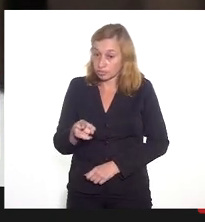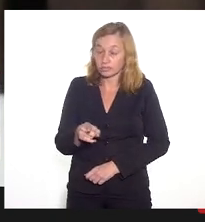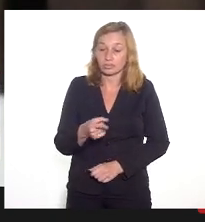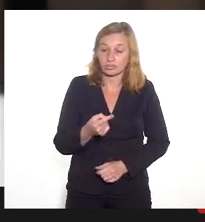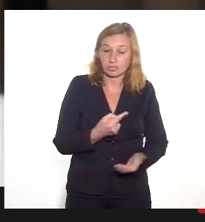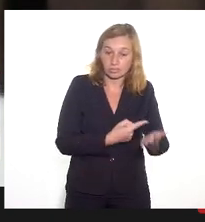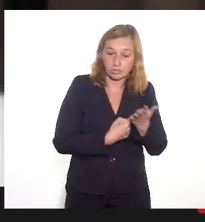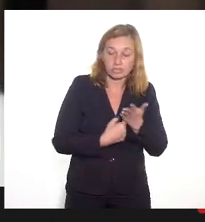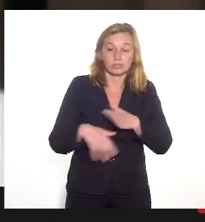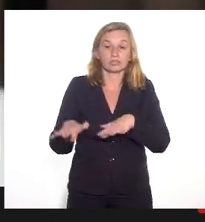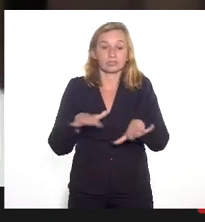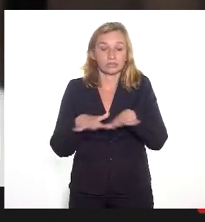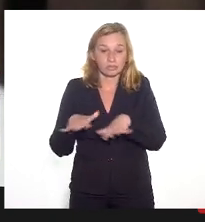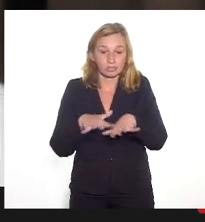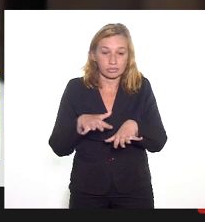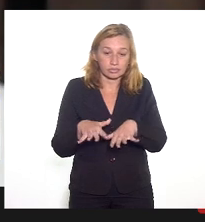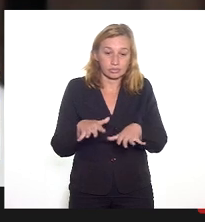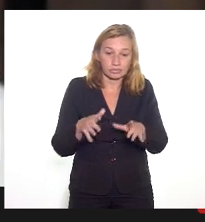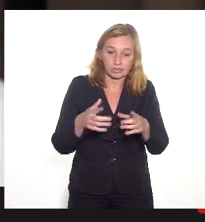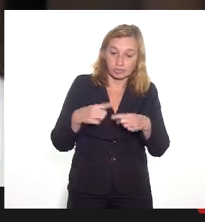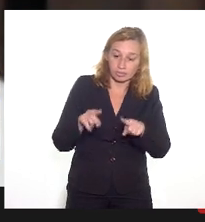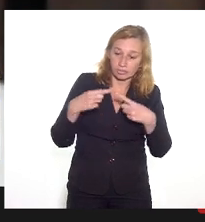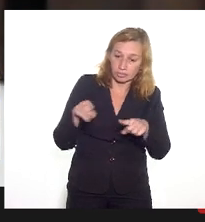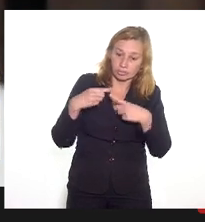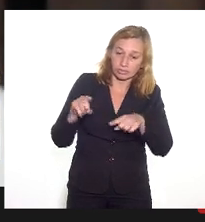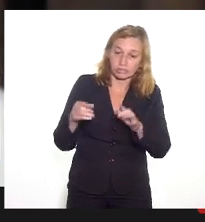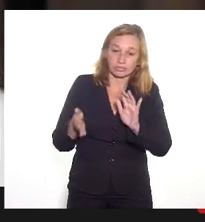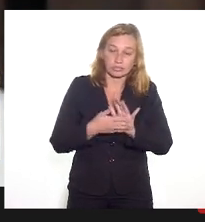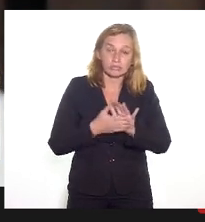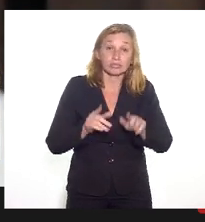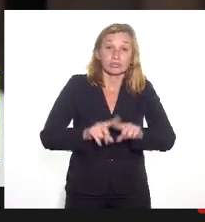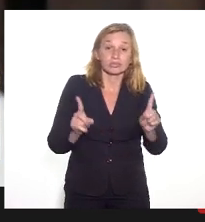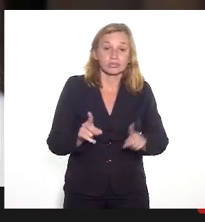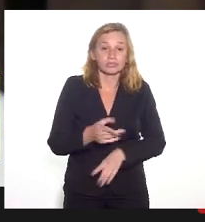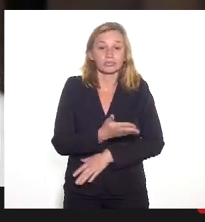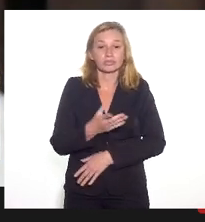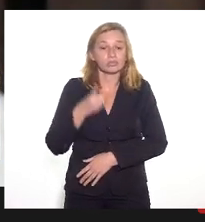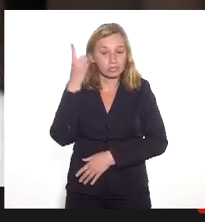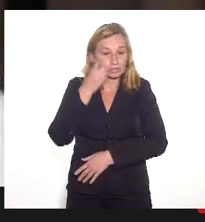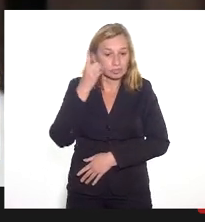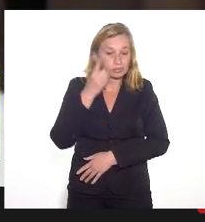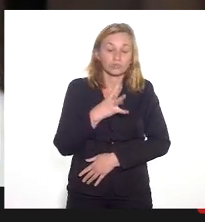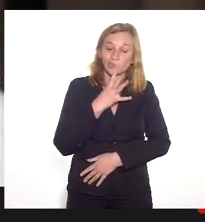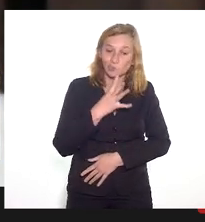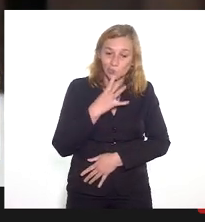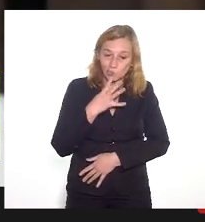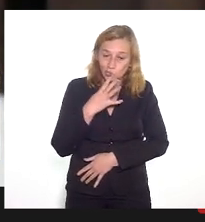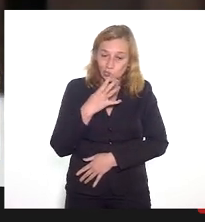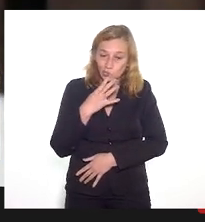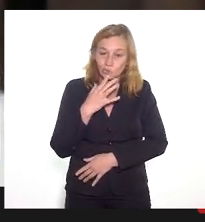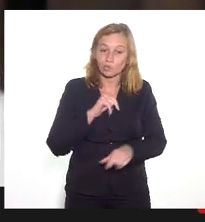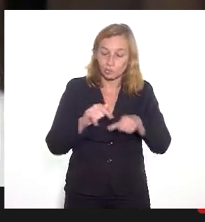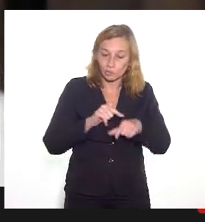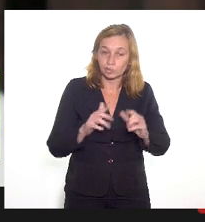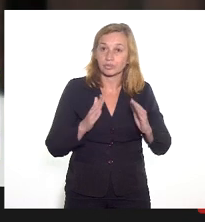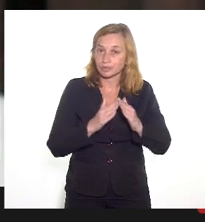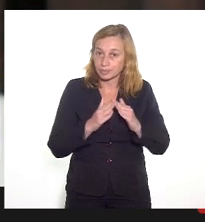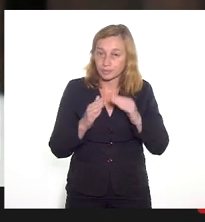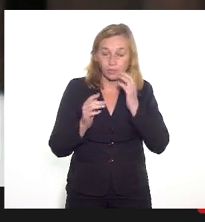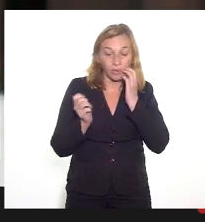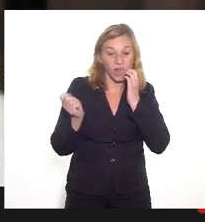O movimento levanta provocações, levanta propostas, mas são os parlamentares que conhecem a dinâmica da casa, conhecem